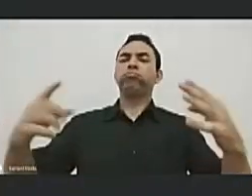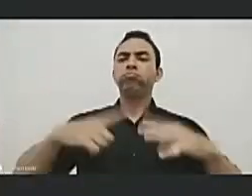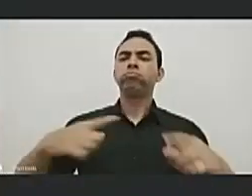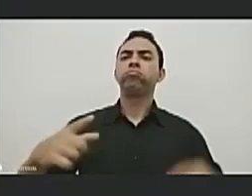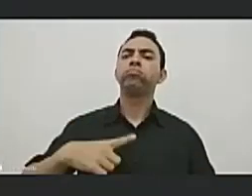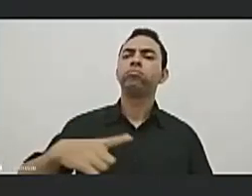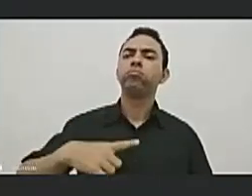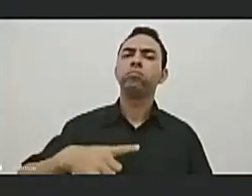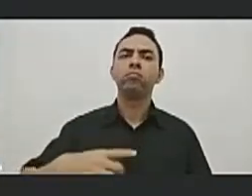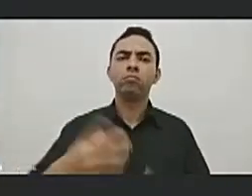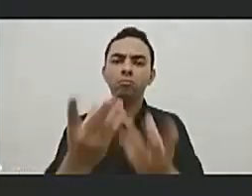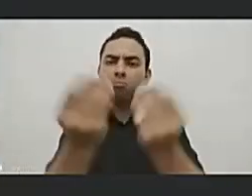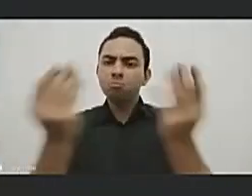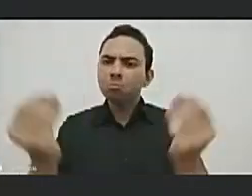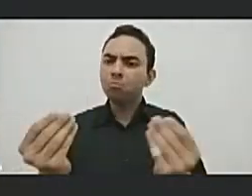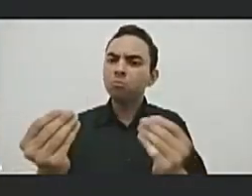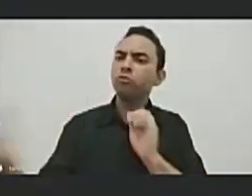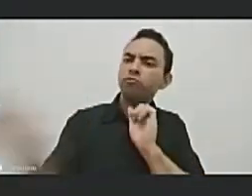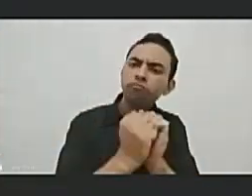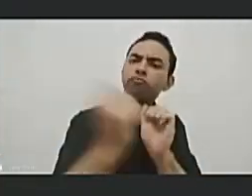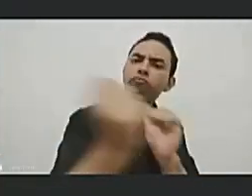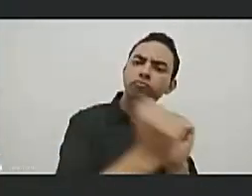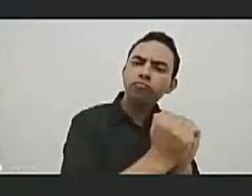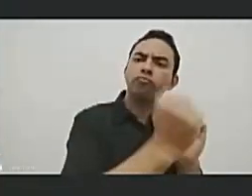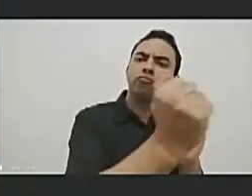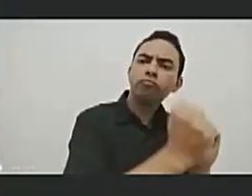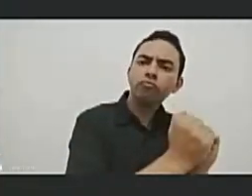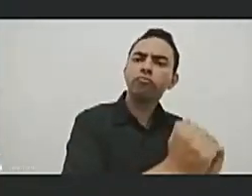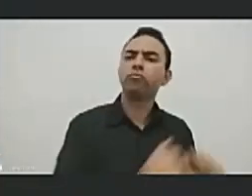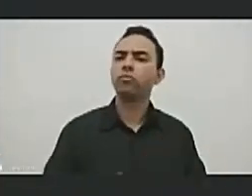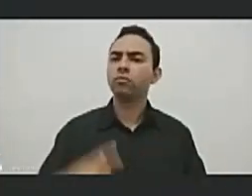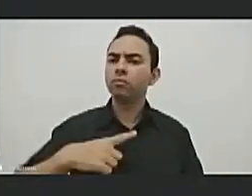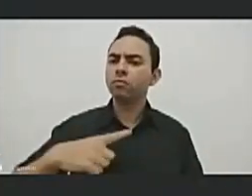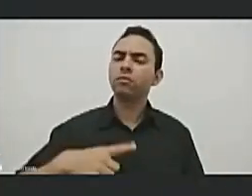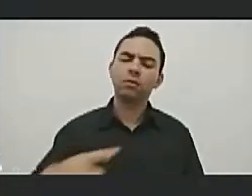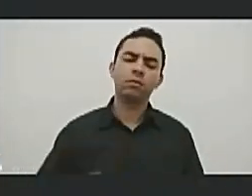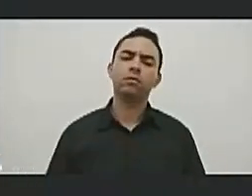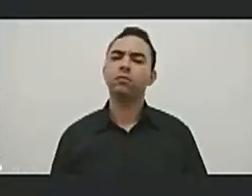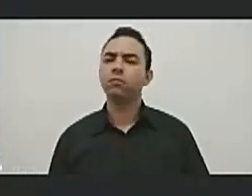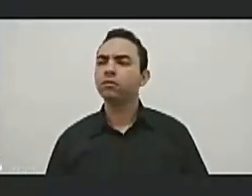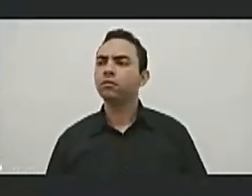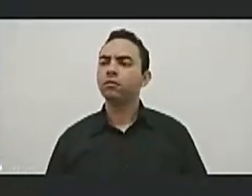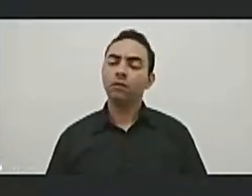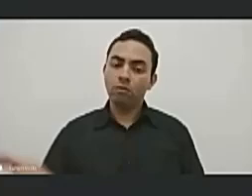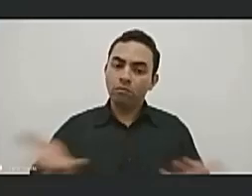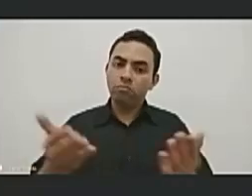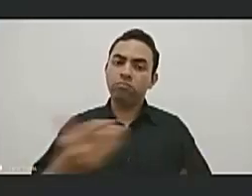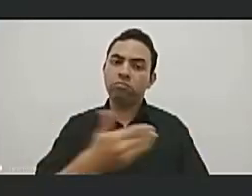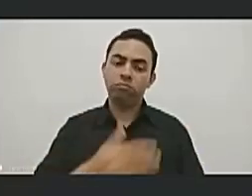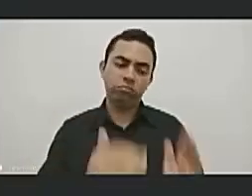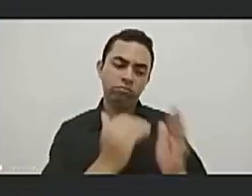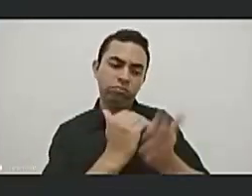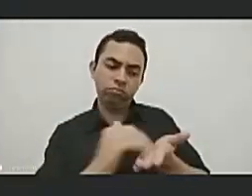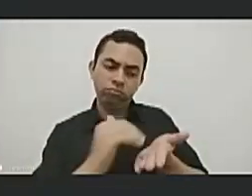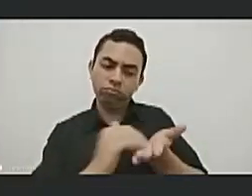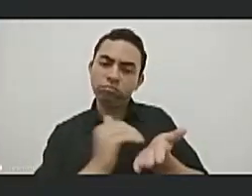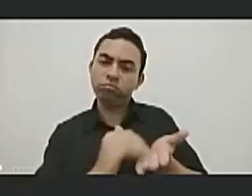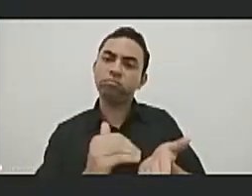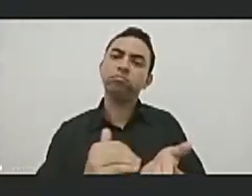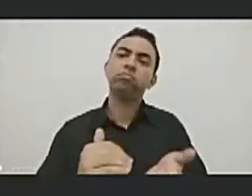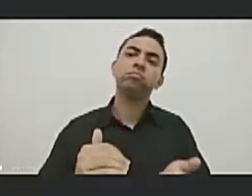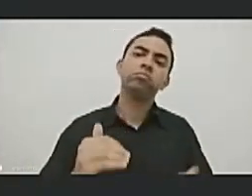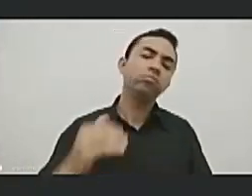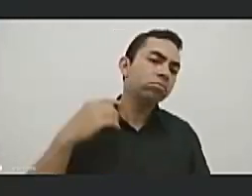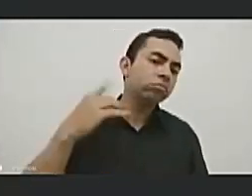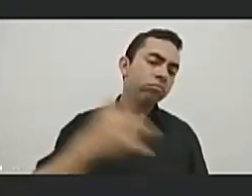terapias estamos em parceria com ação social com a Secretaria de Saúde Secretaria de Educação todos